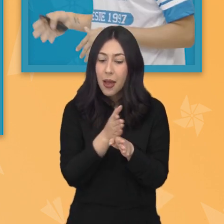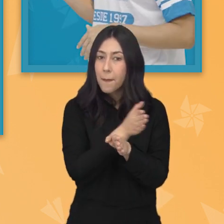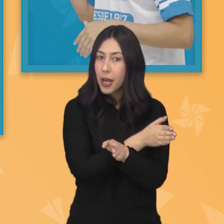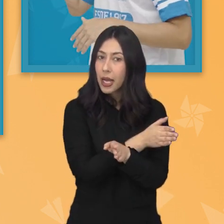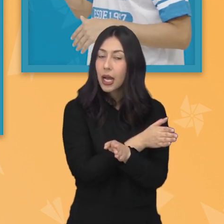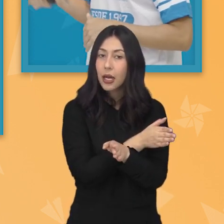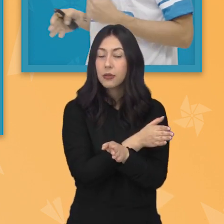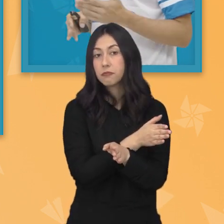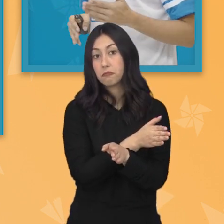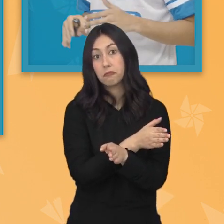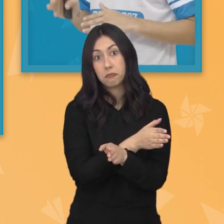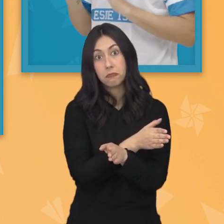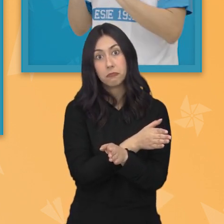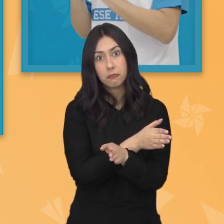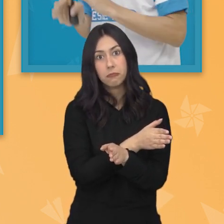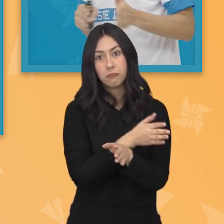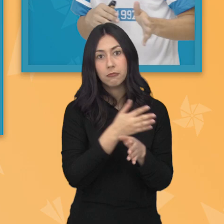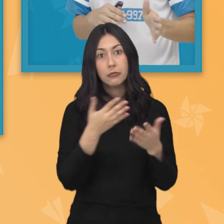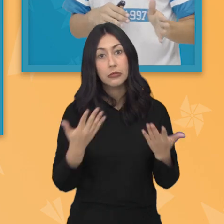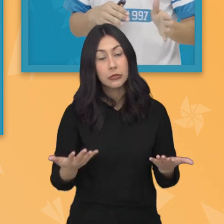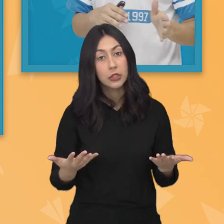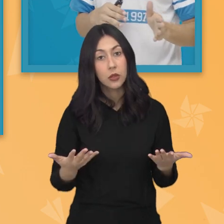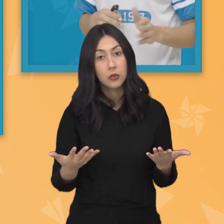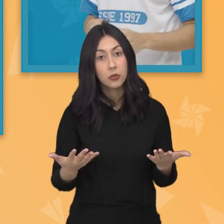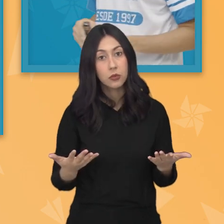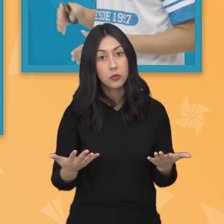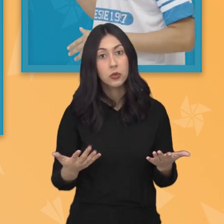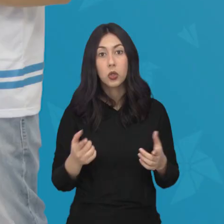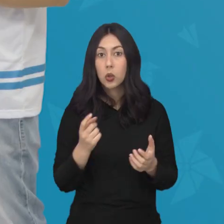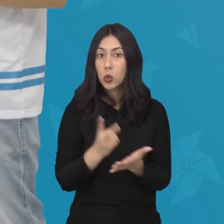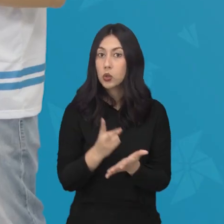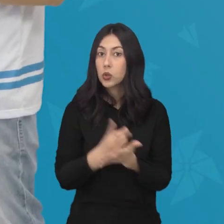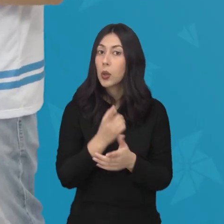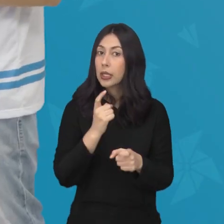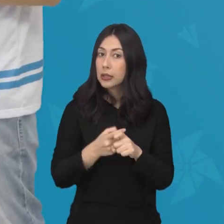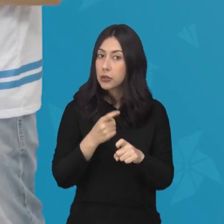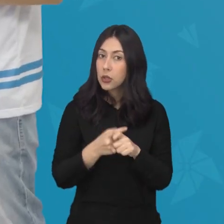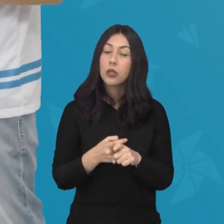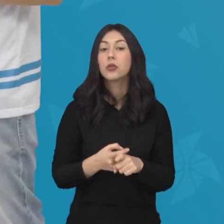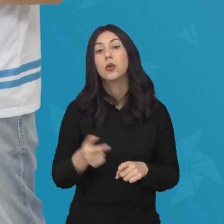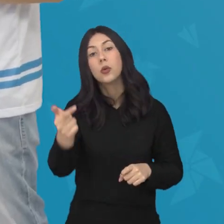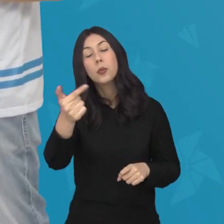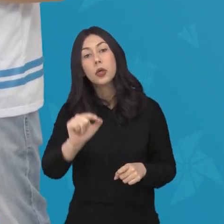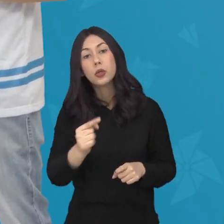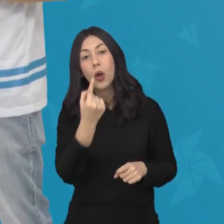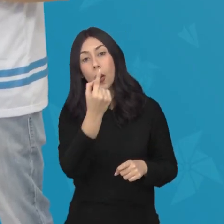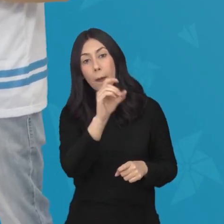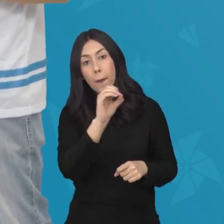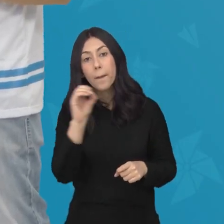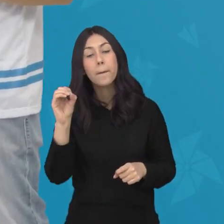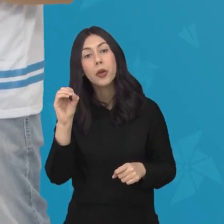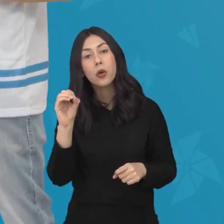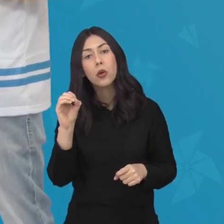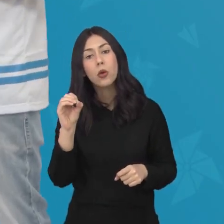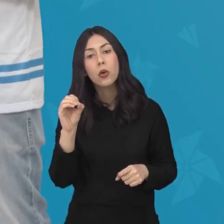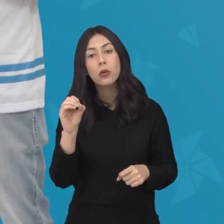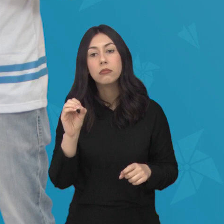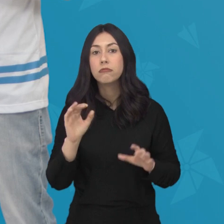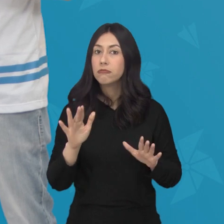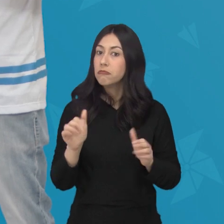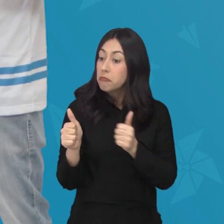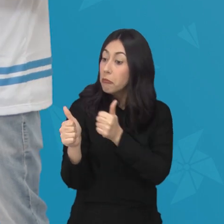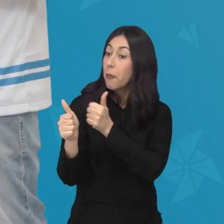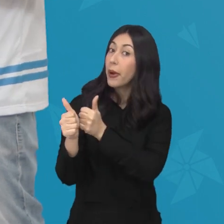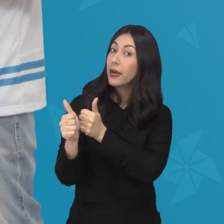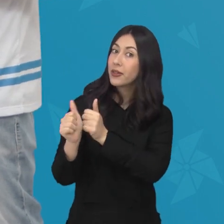de fusão, né? Que é de 1083, então ele ainda está em estado sólido. Próxima temperatura, vamos lá, 1000 graus Celsius. 1000 graus Celsius está